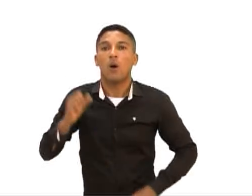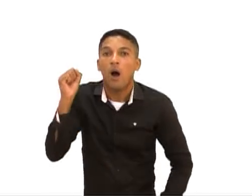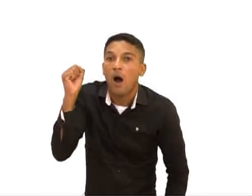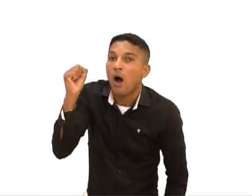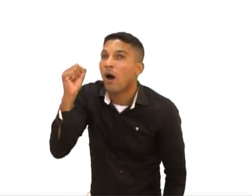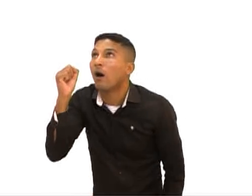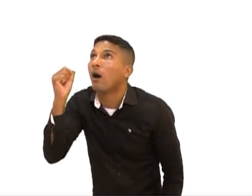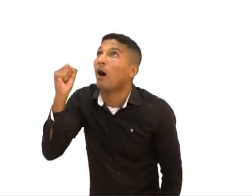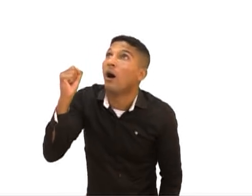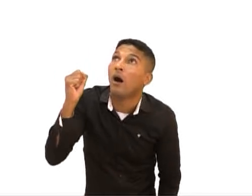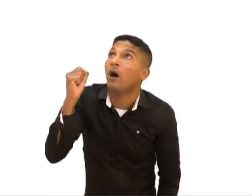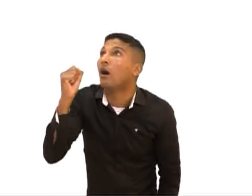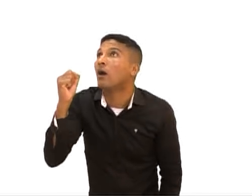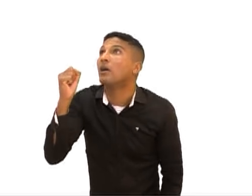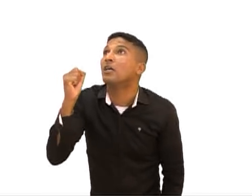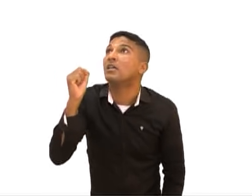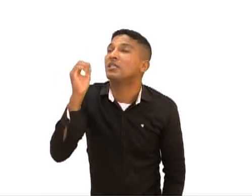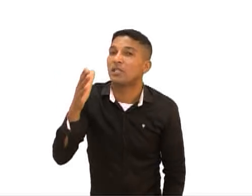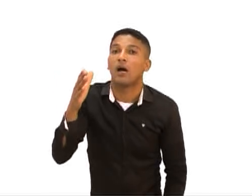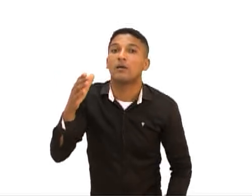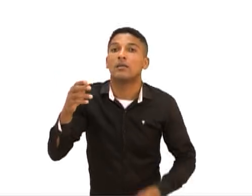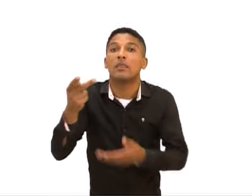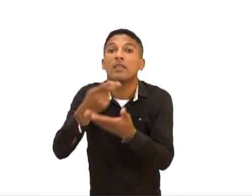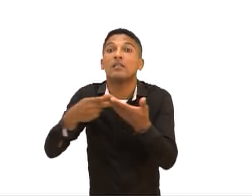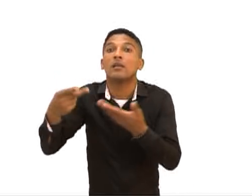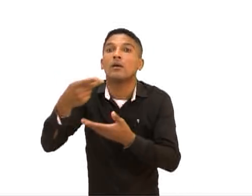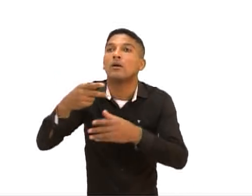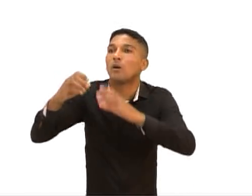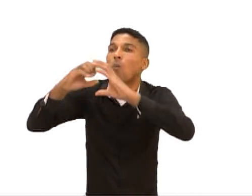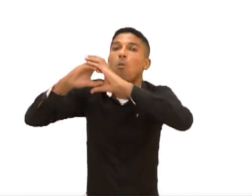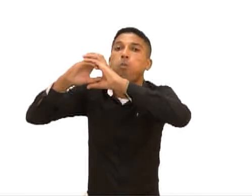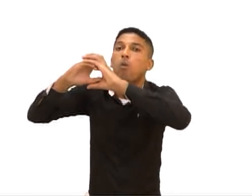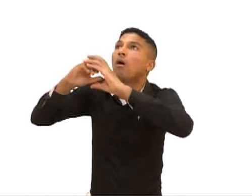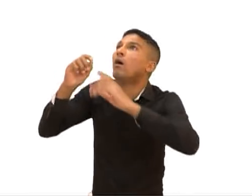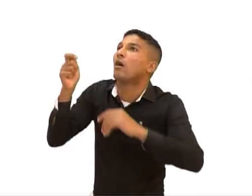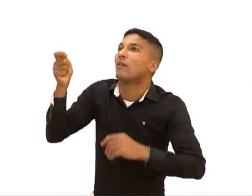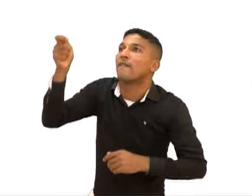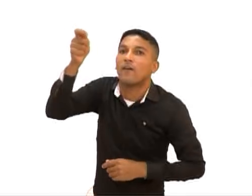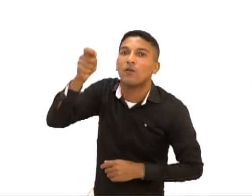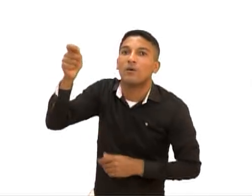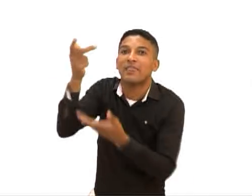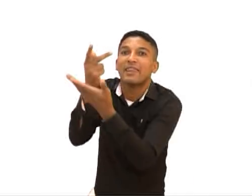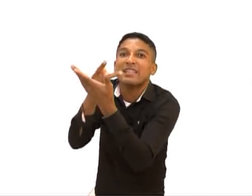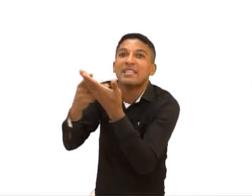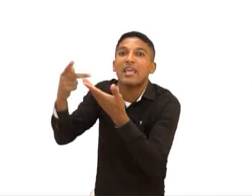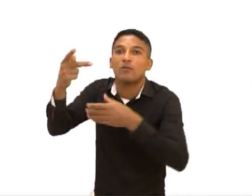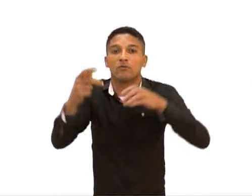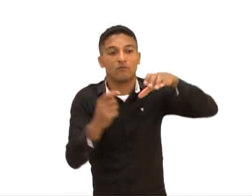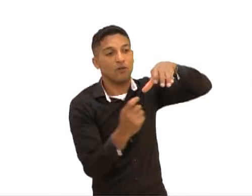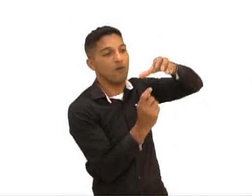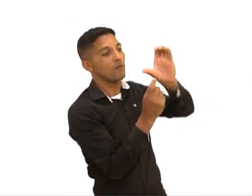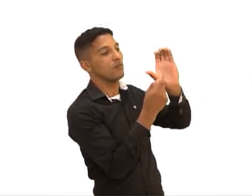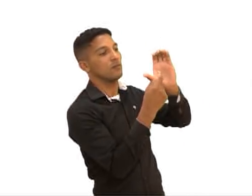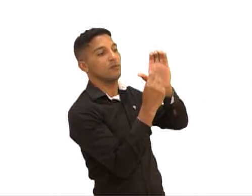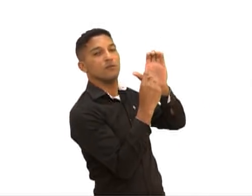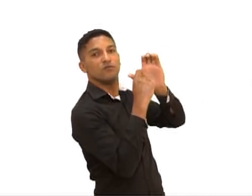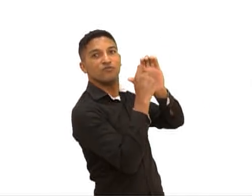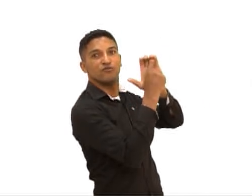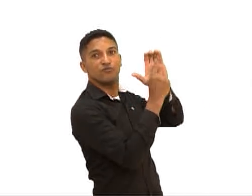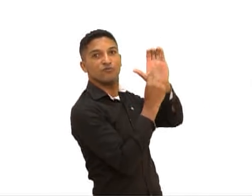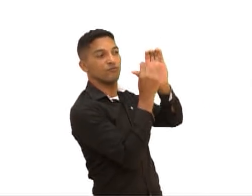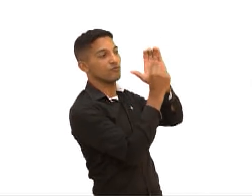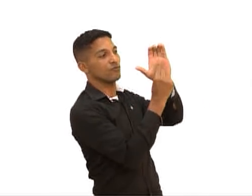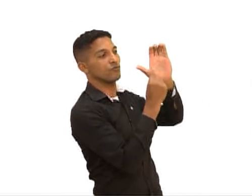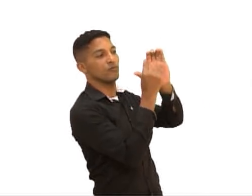que se baseou no uso da bola tenha sido o Kemari. Na verdade, esta prática, criada pelos chineses